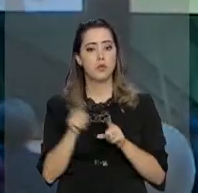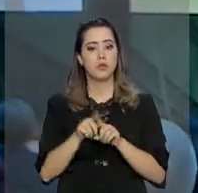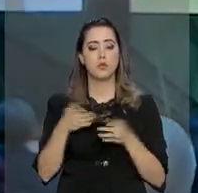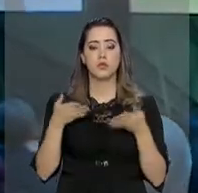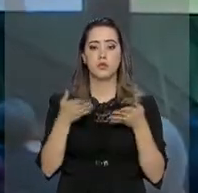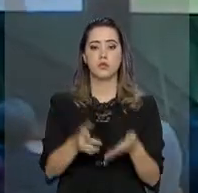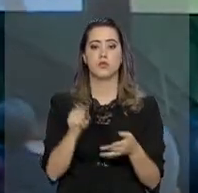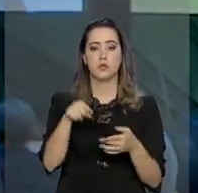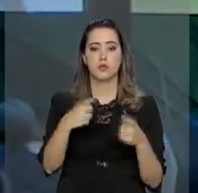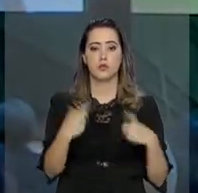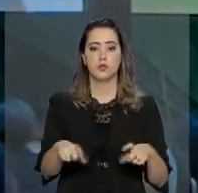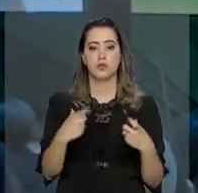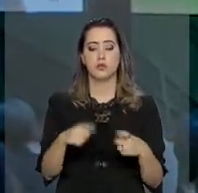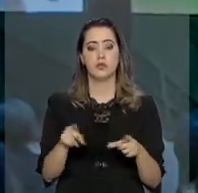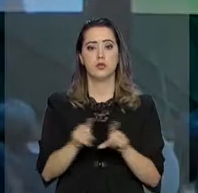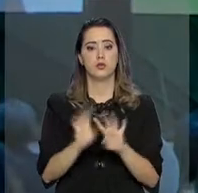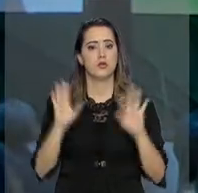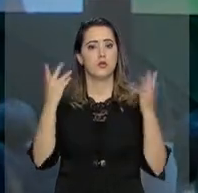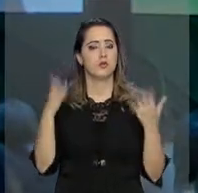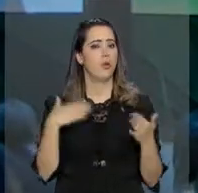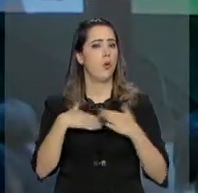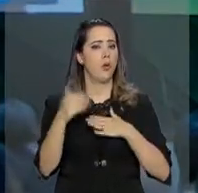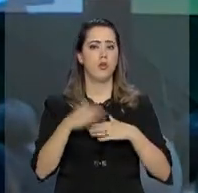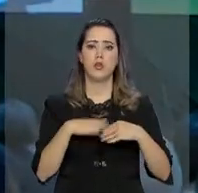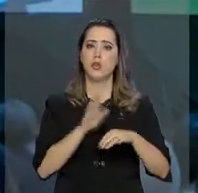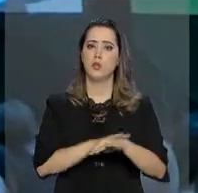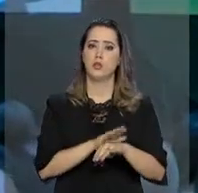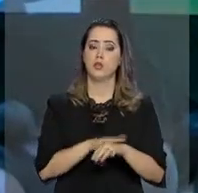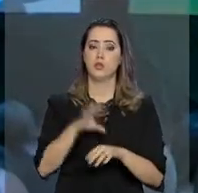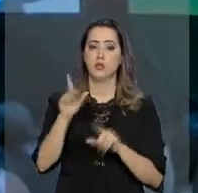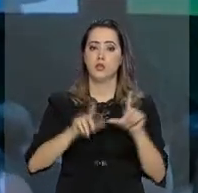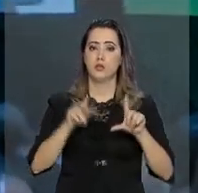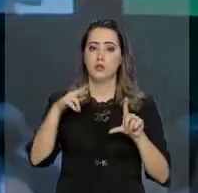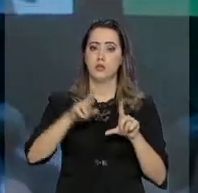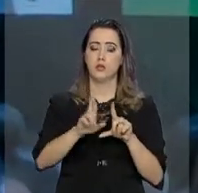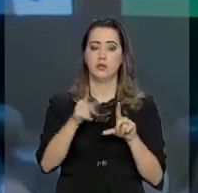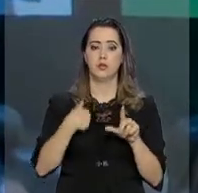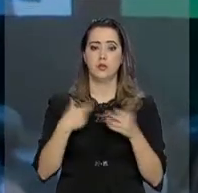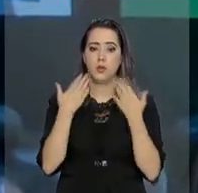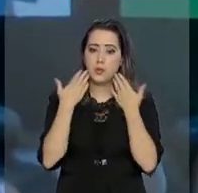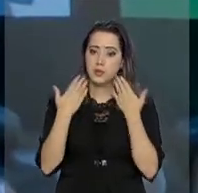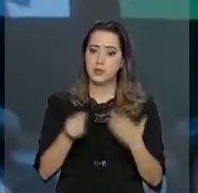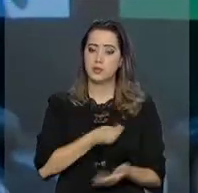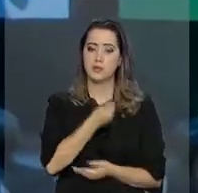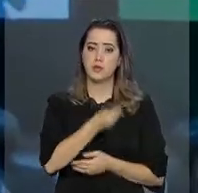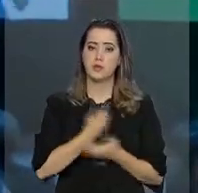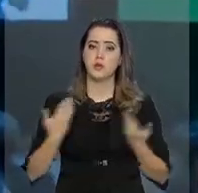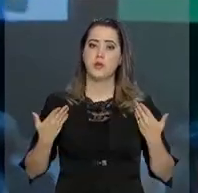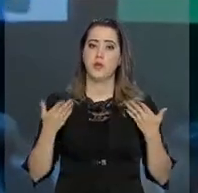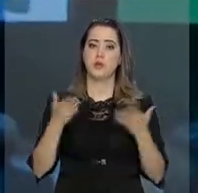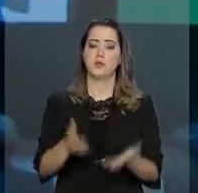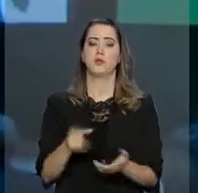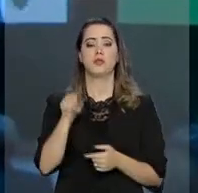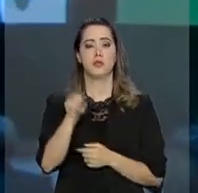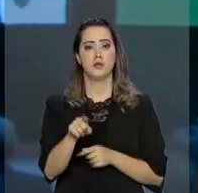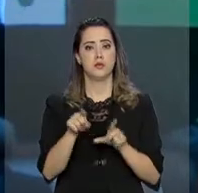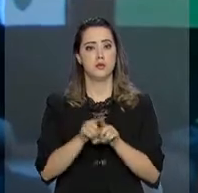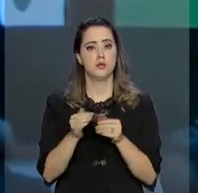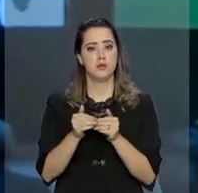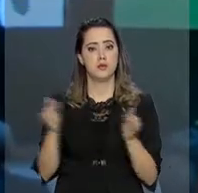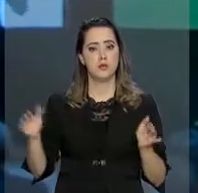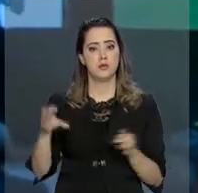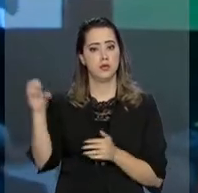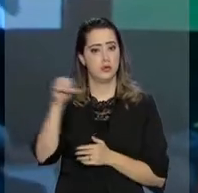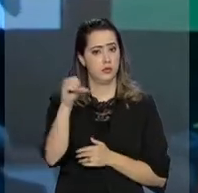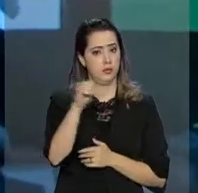chegar até o centro de eventos a qualquer momento e tv nbr vai transmitir ao vivo a participação dele na abertura do